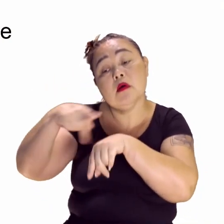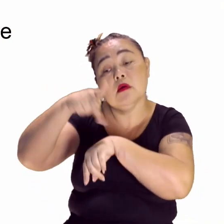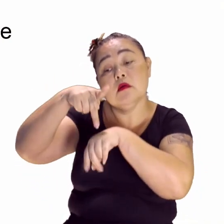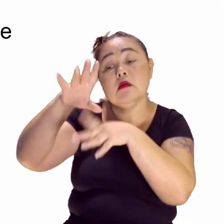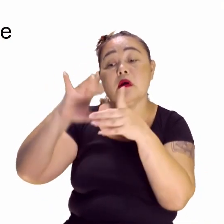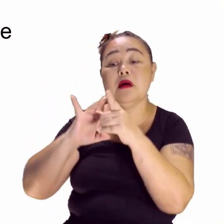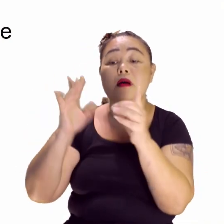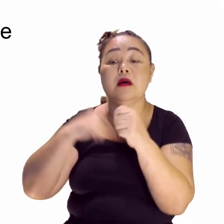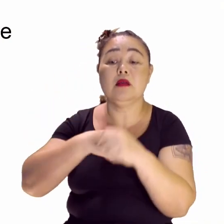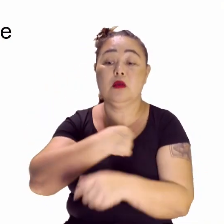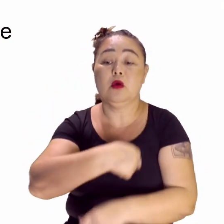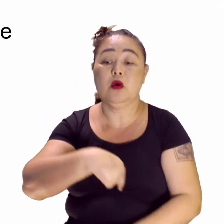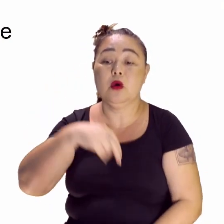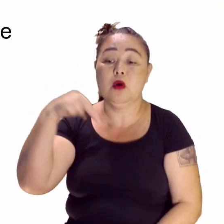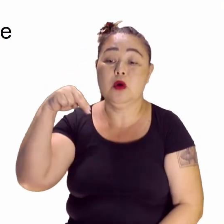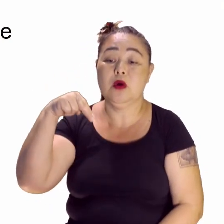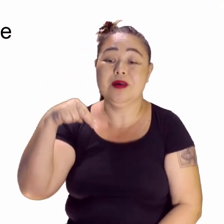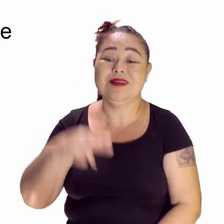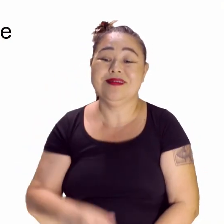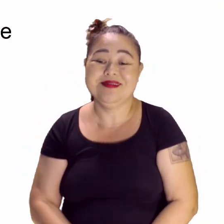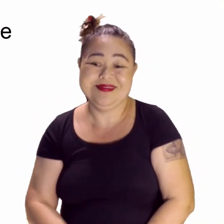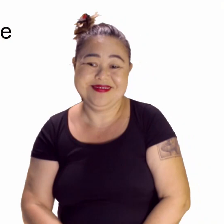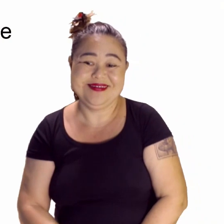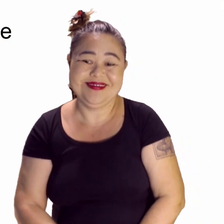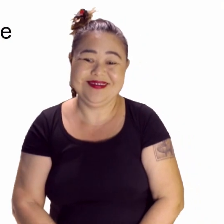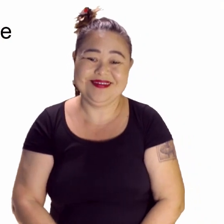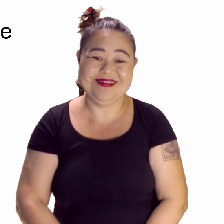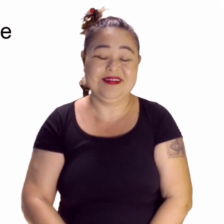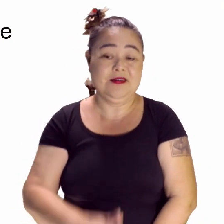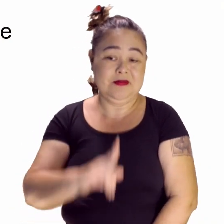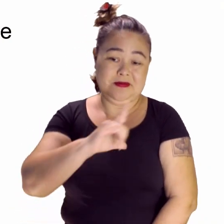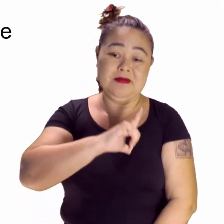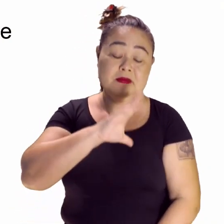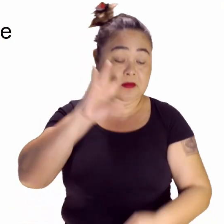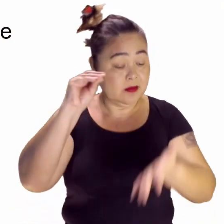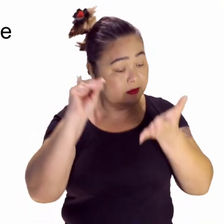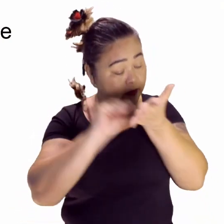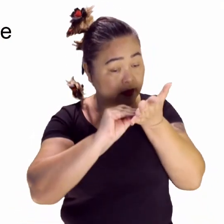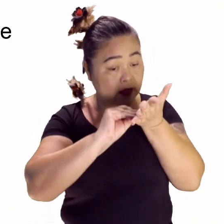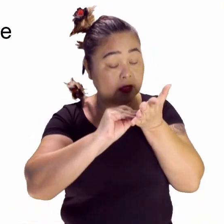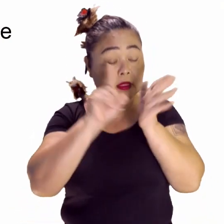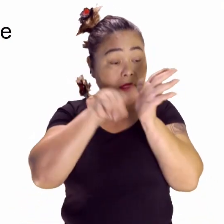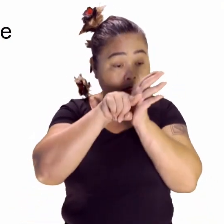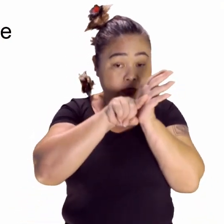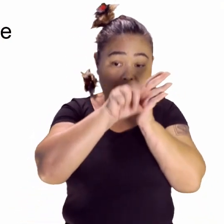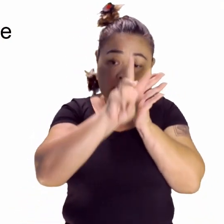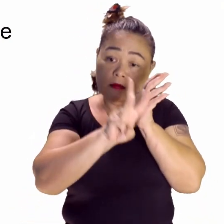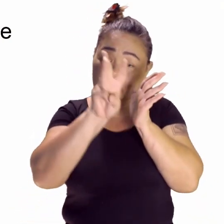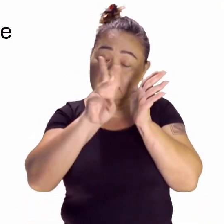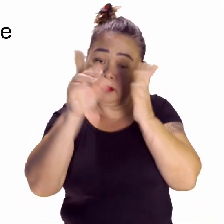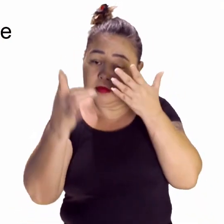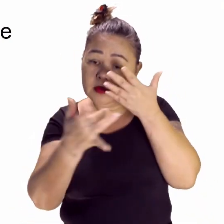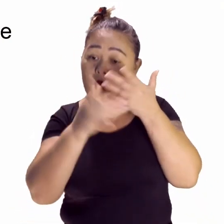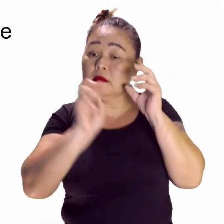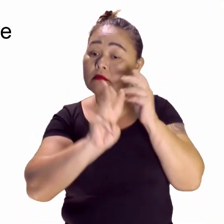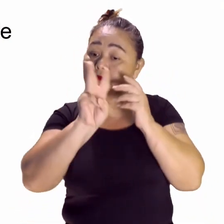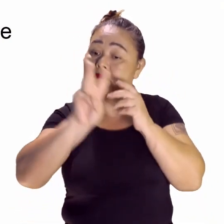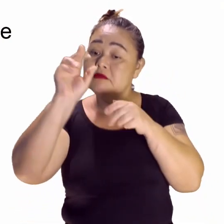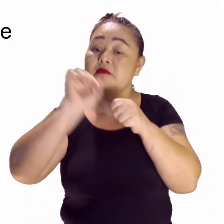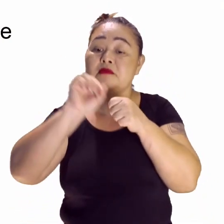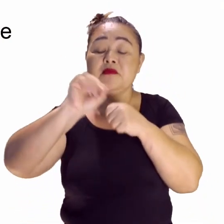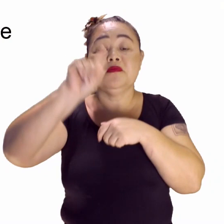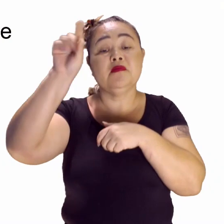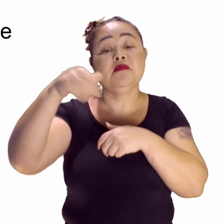na Coreia do Norte. Mais uma observação interessante. Muito bem. Tem que ter, sim, dados e ainda tem que ter um acesso a eles. Com certeza. É isso? Então, é